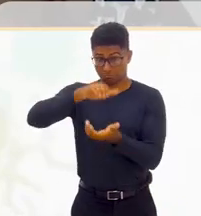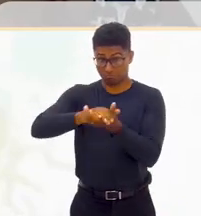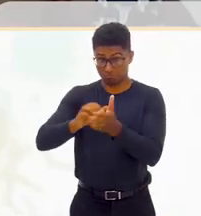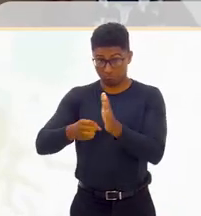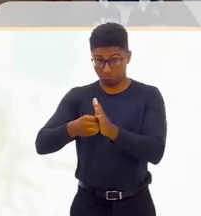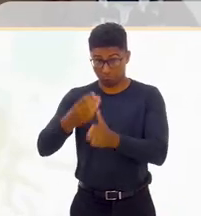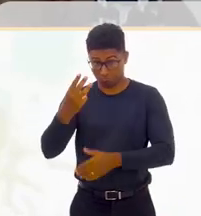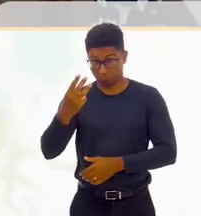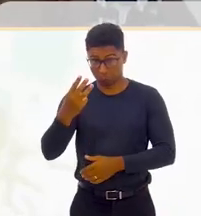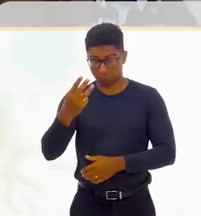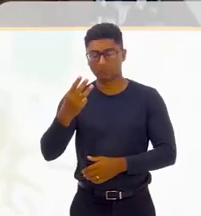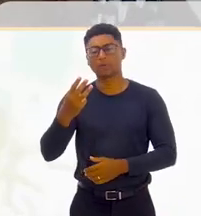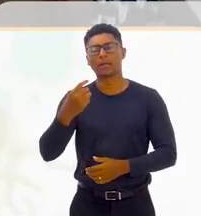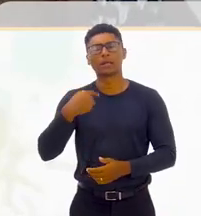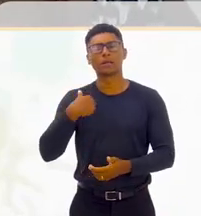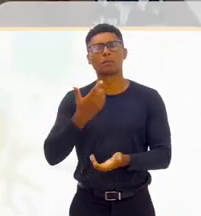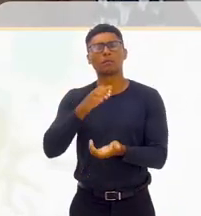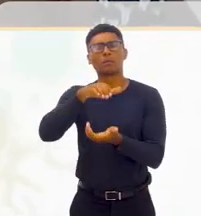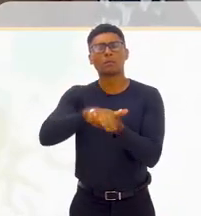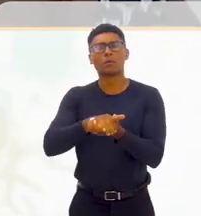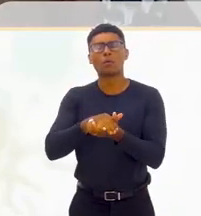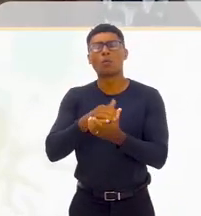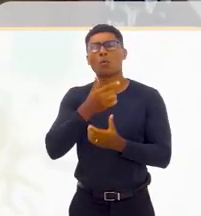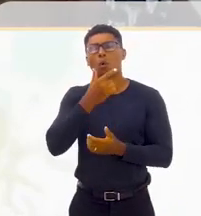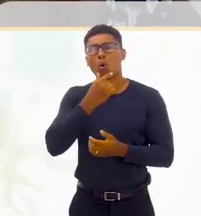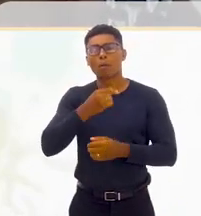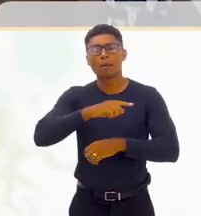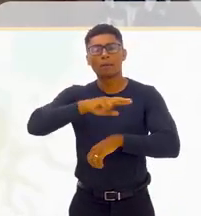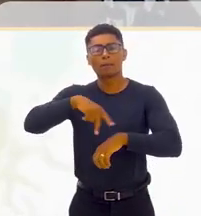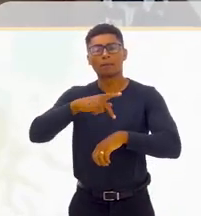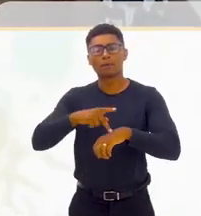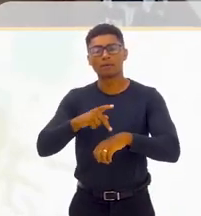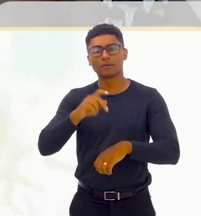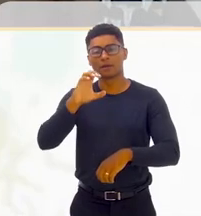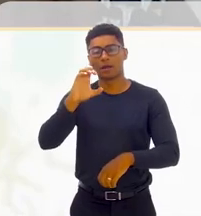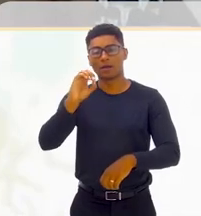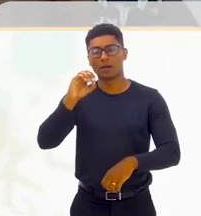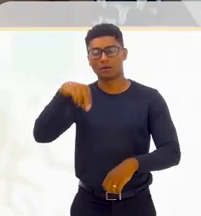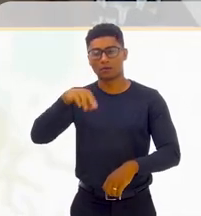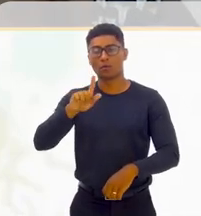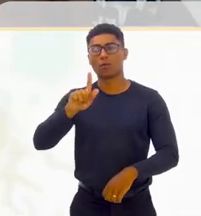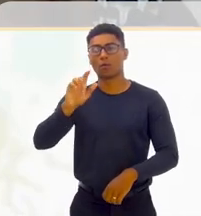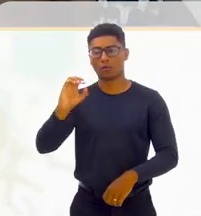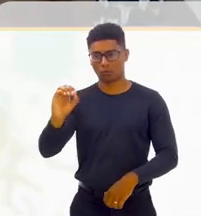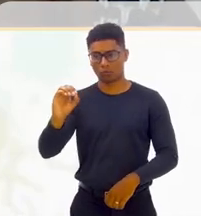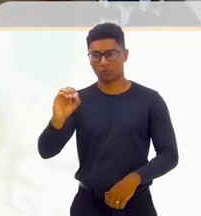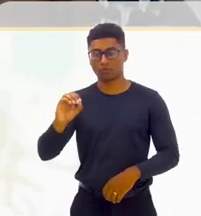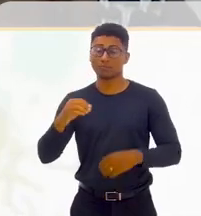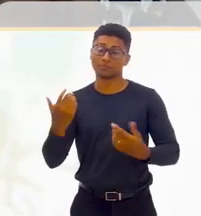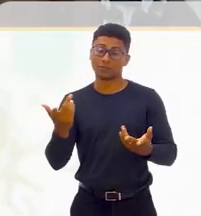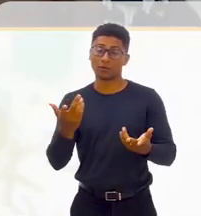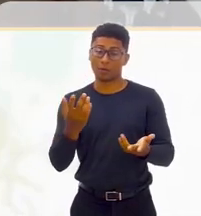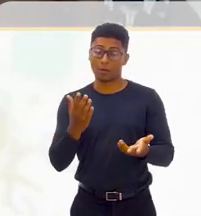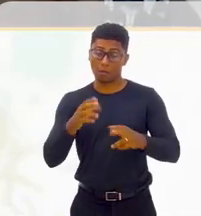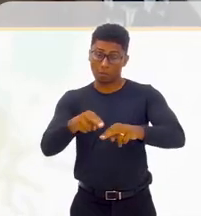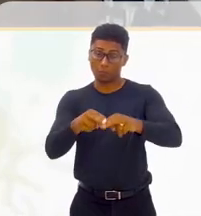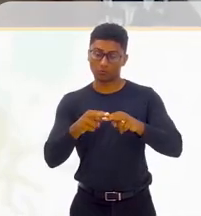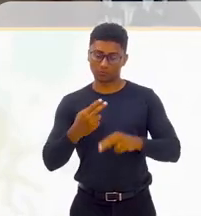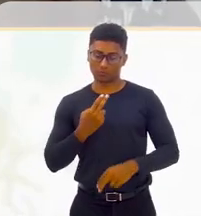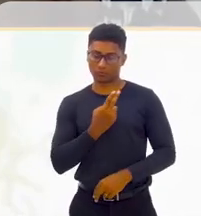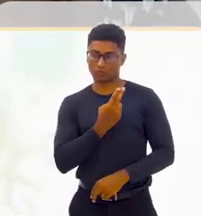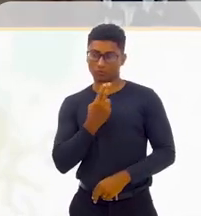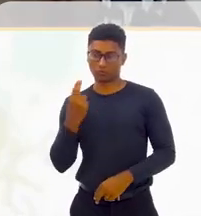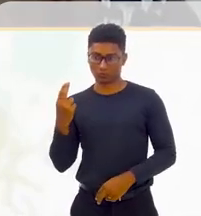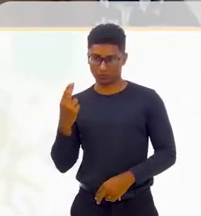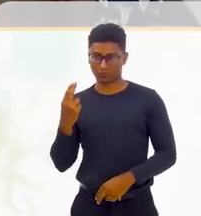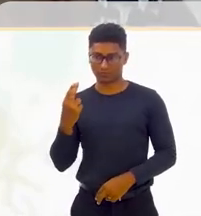eu casei com um congolês, né? É um banto como eu, por isso que eu carrego o nome Quimbango, né?